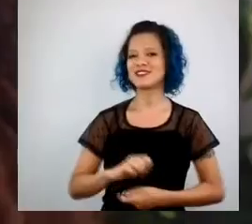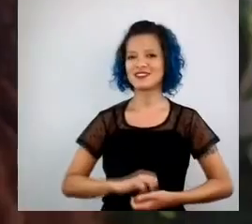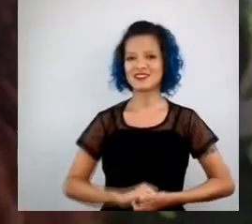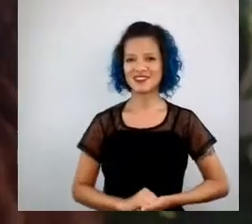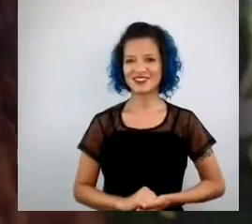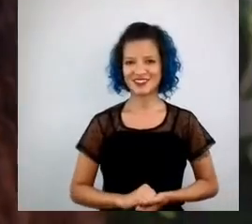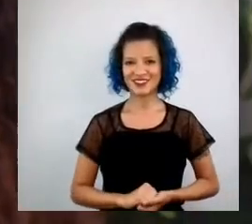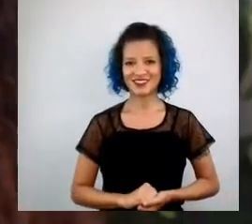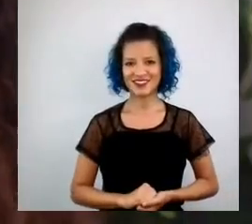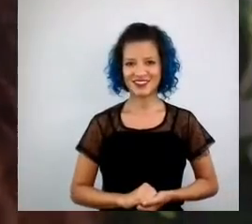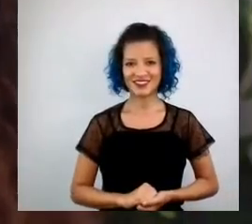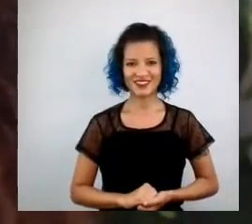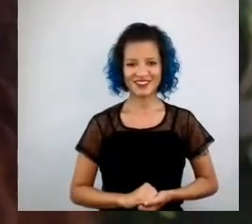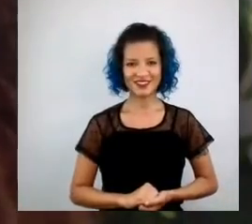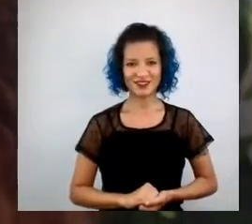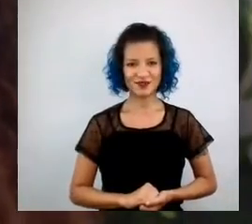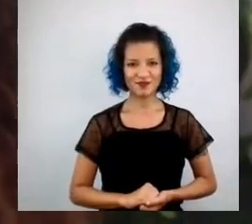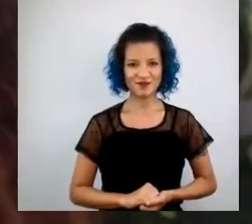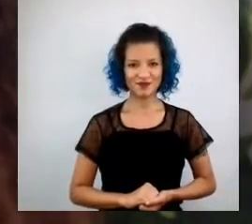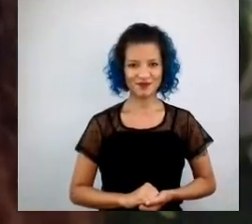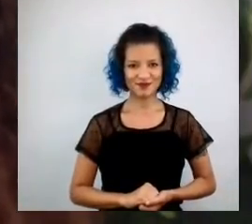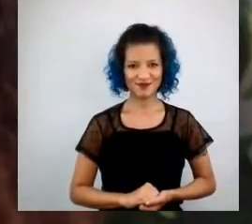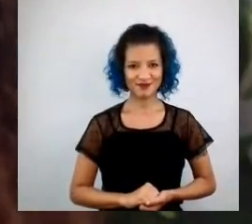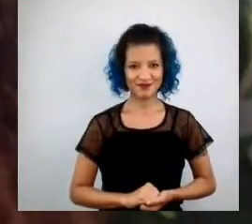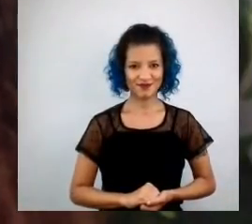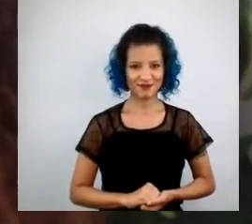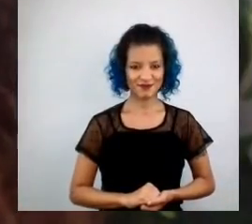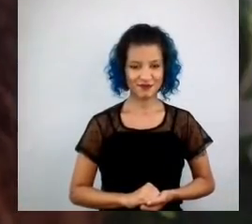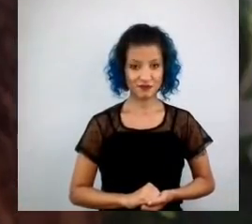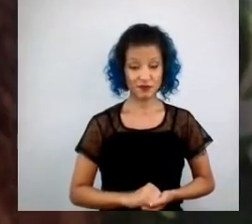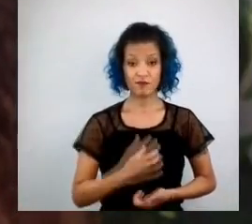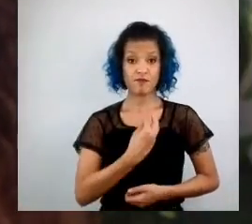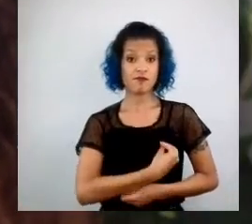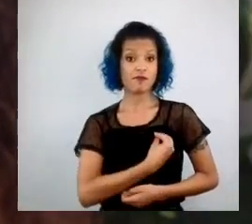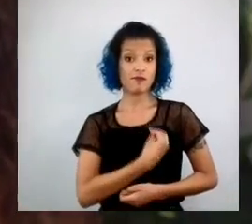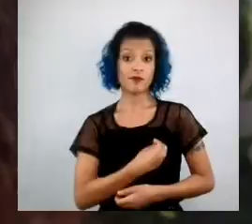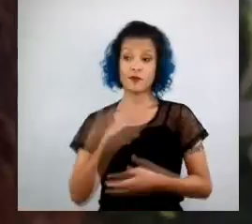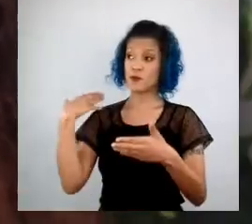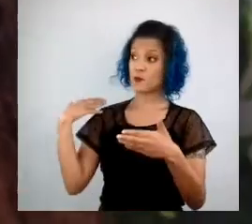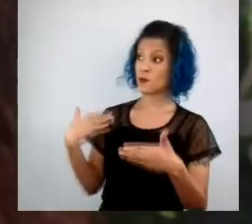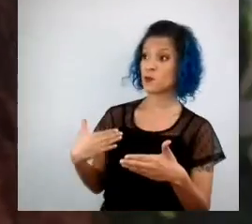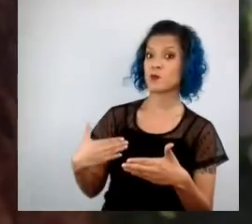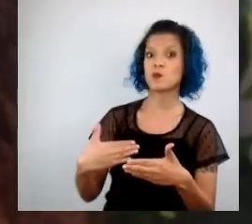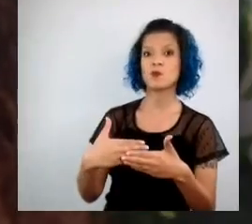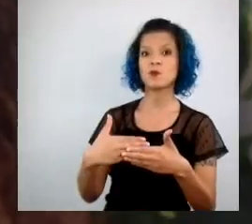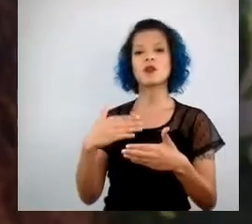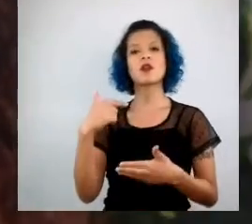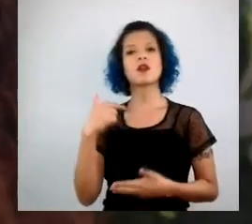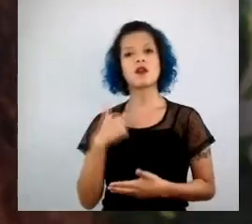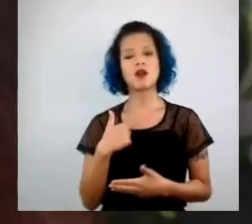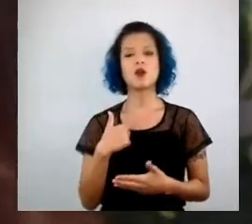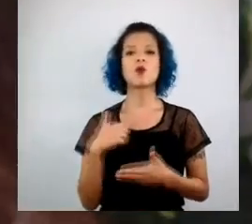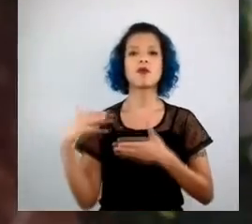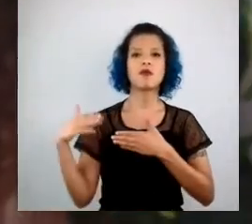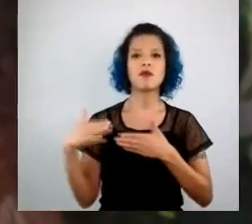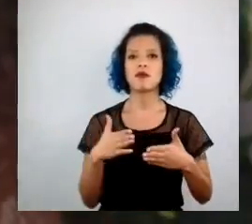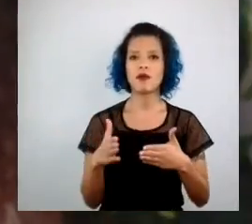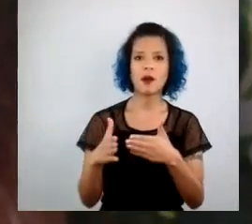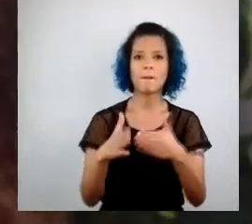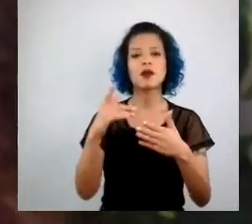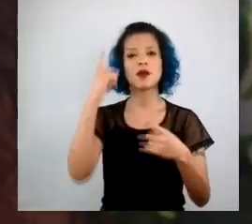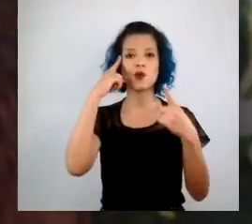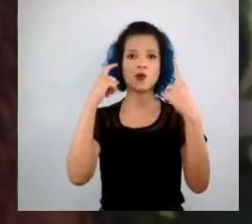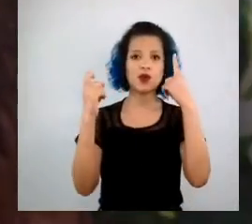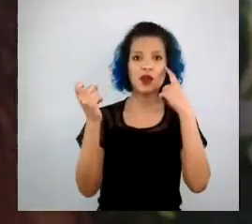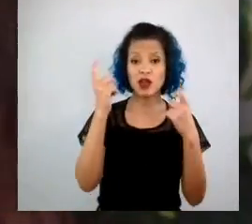Bem, em toda a minha vida, eu trilhei esse caminho da inovação através da